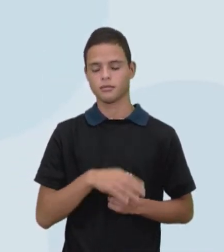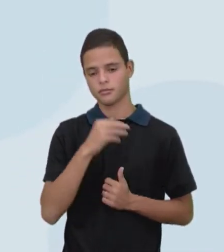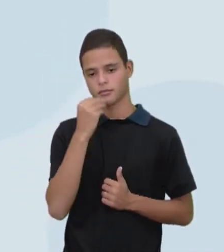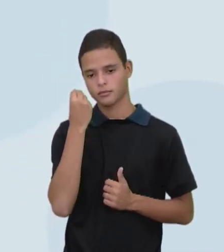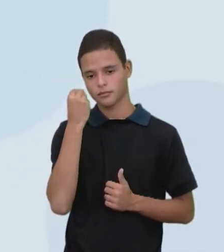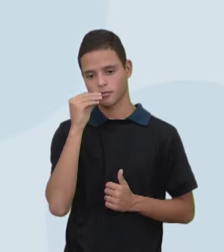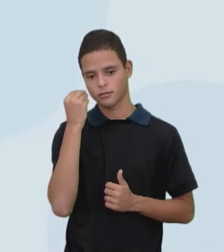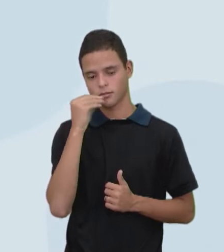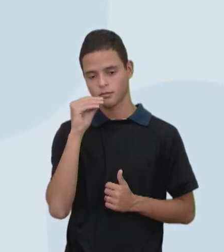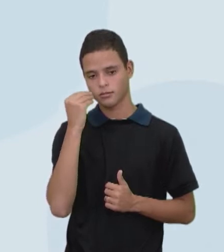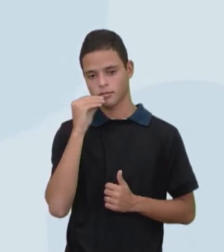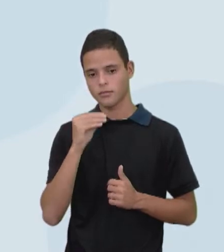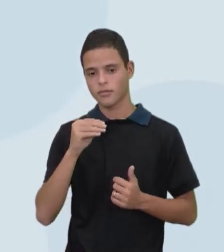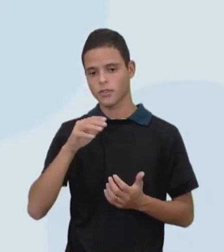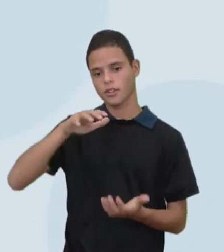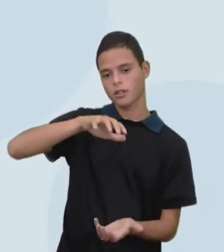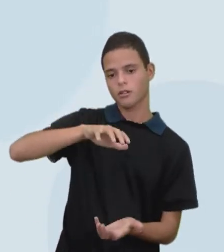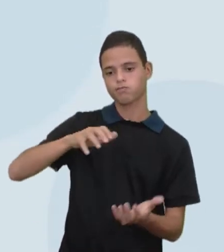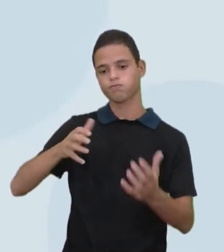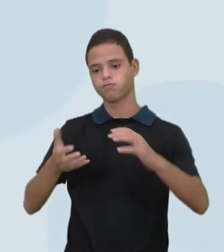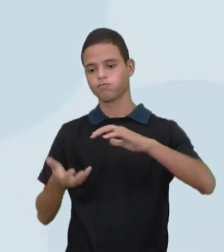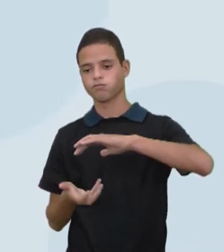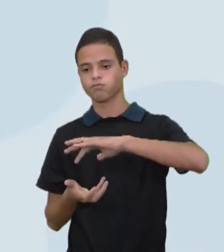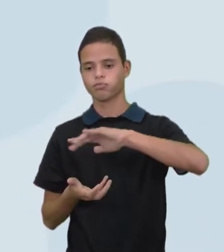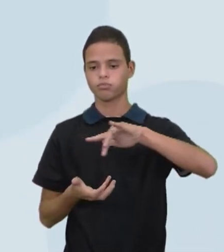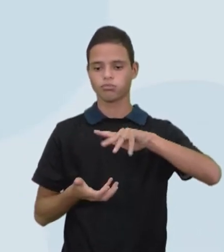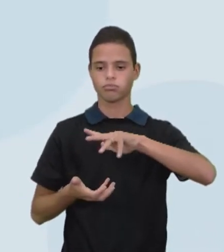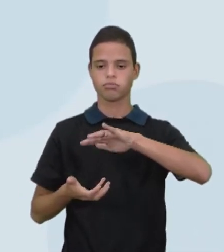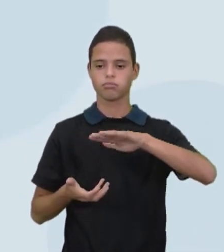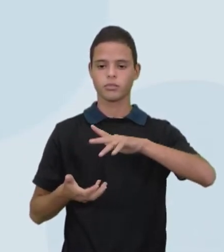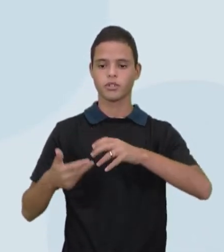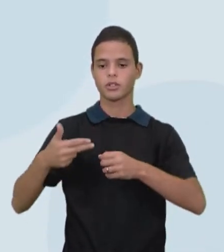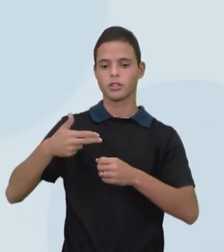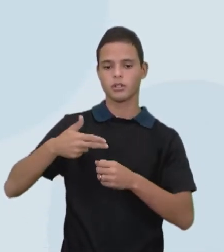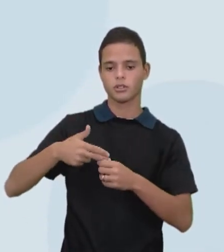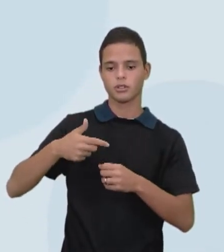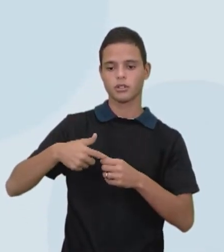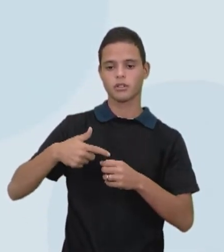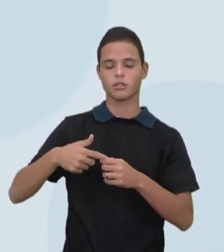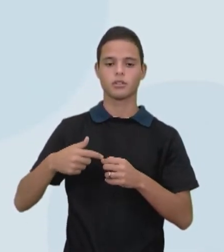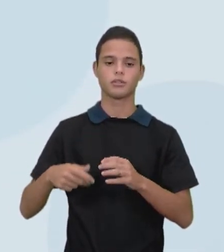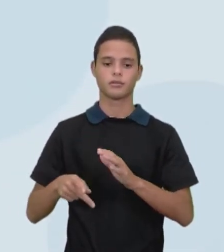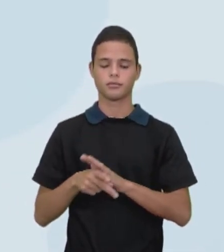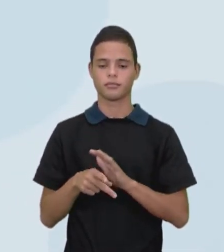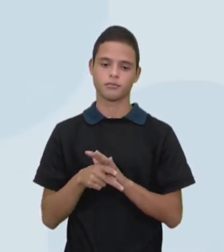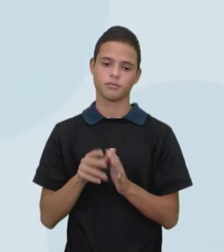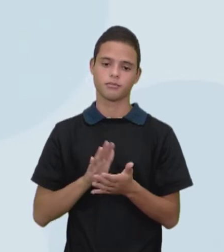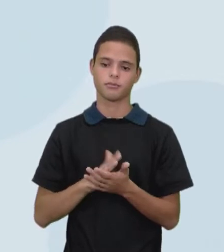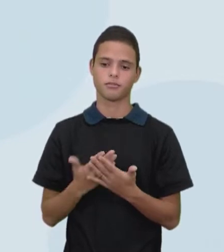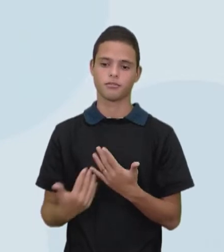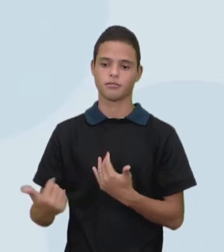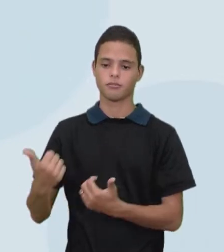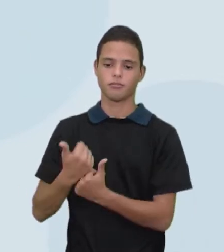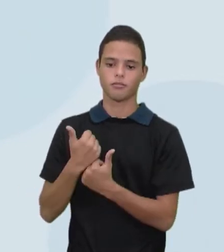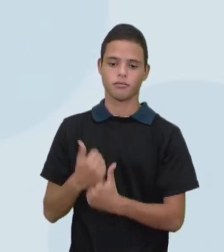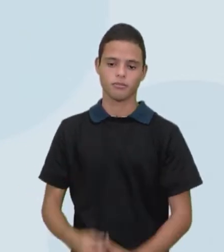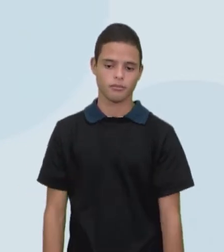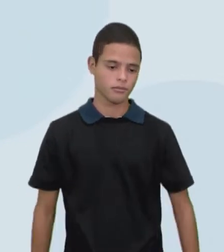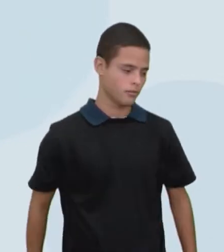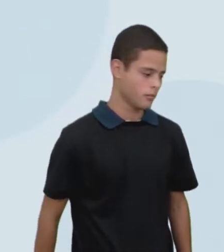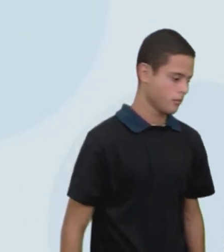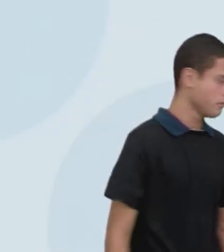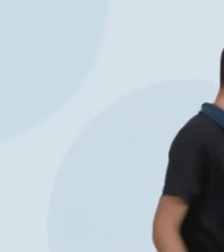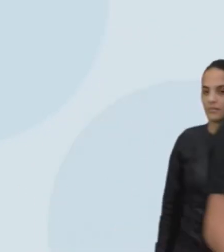da biomassa, né, por meio de combustão, por meio de processos termoquímicos e também por